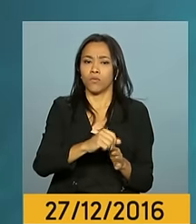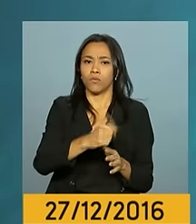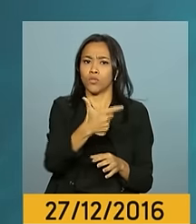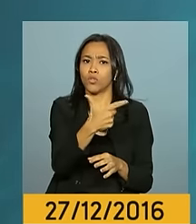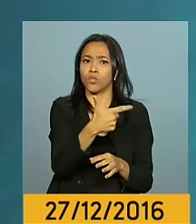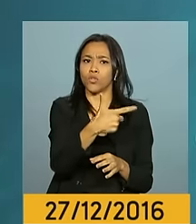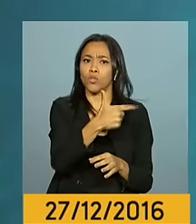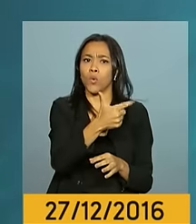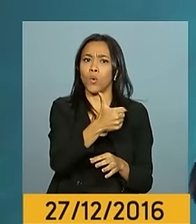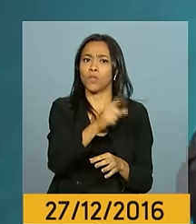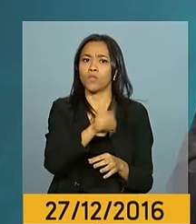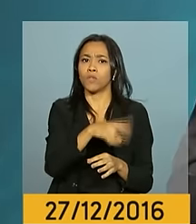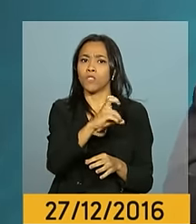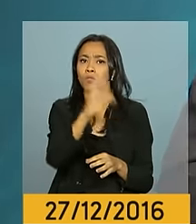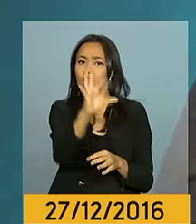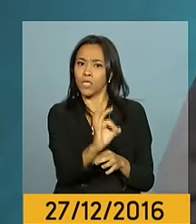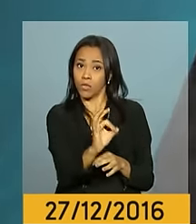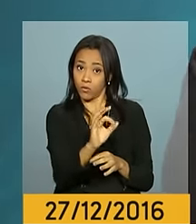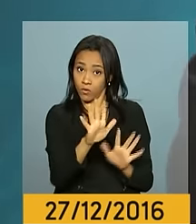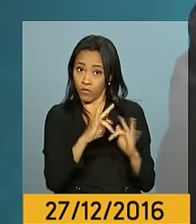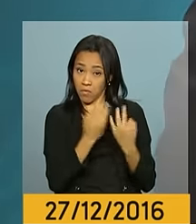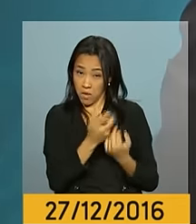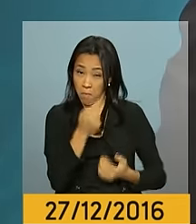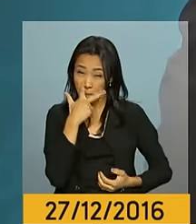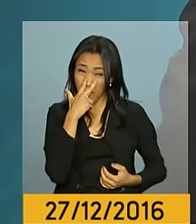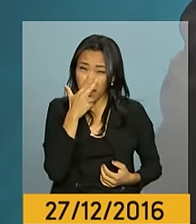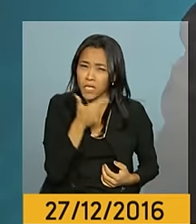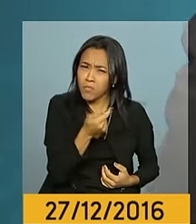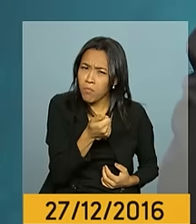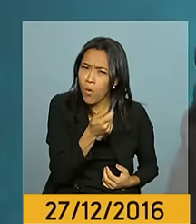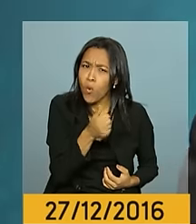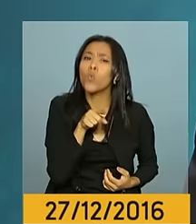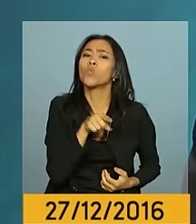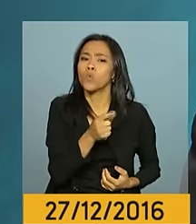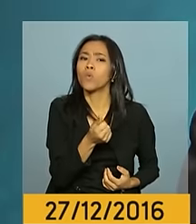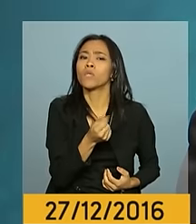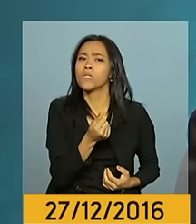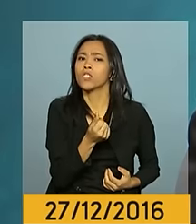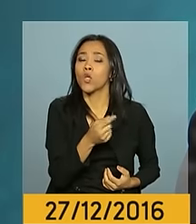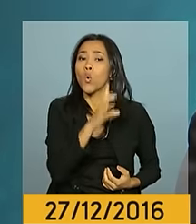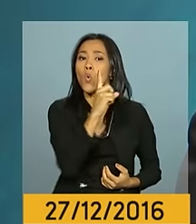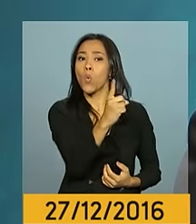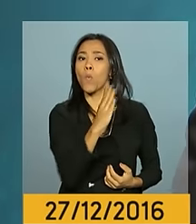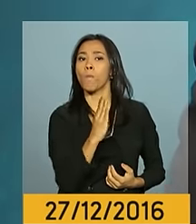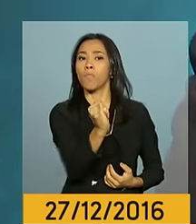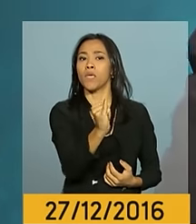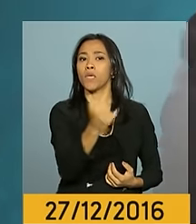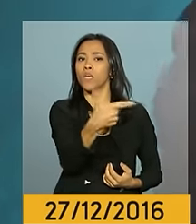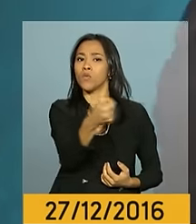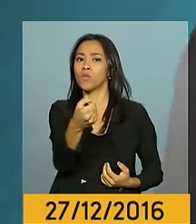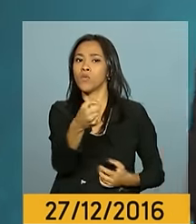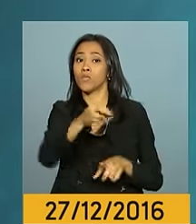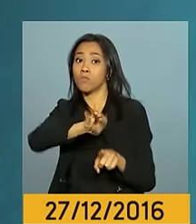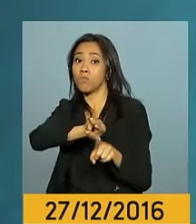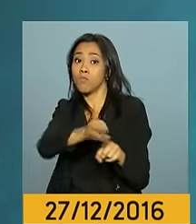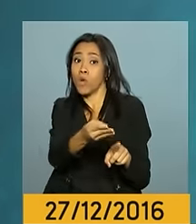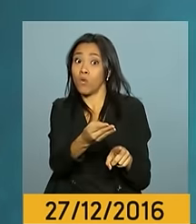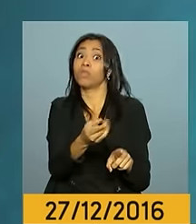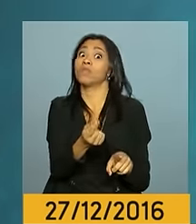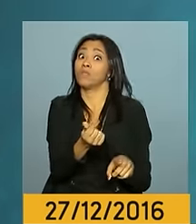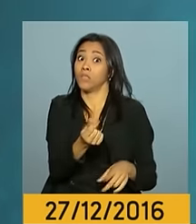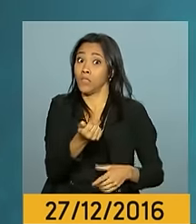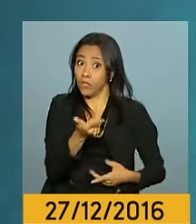no Bolsa Família parece pouco mas sabe quanto representa isso 1 bilhão 200 milhões 1 bilhão 200